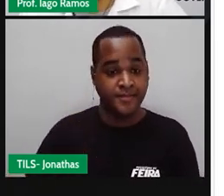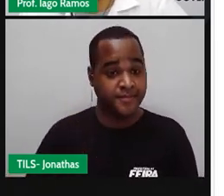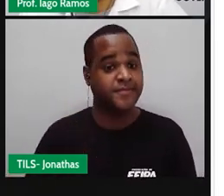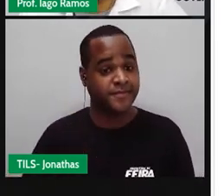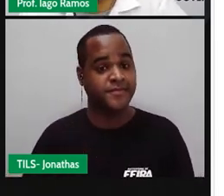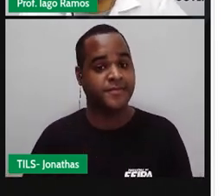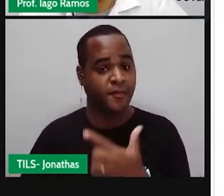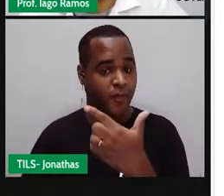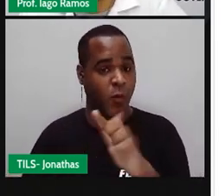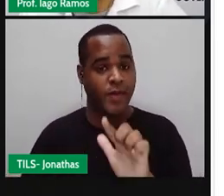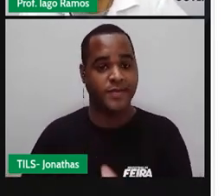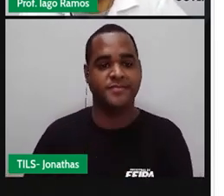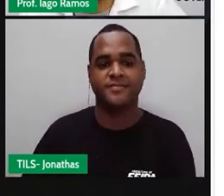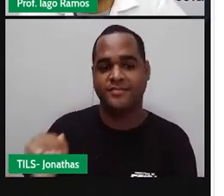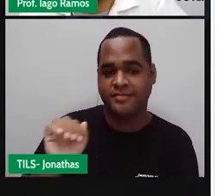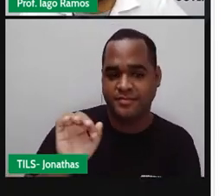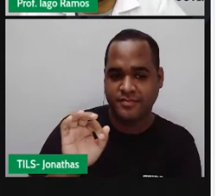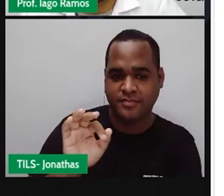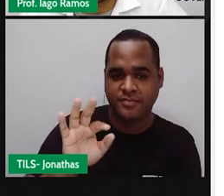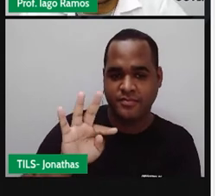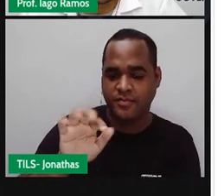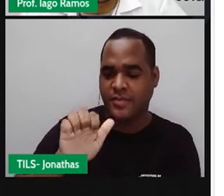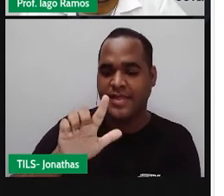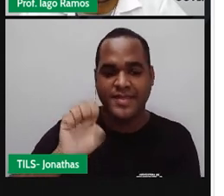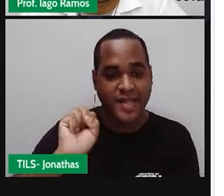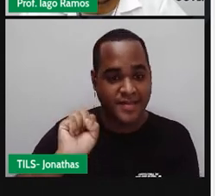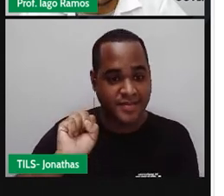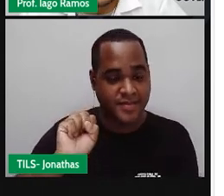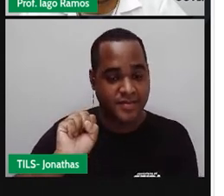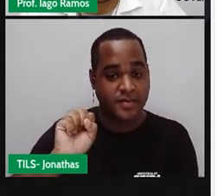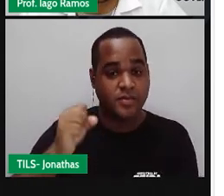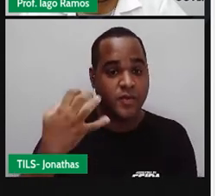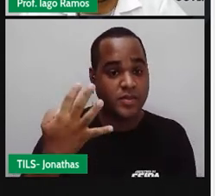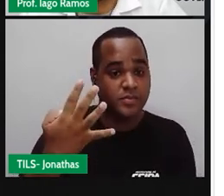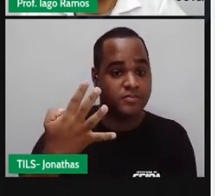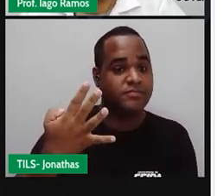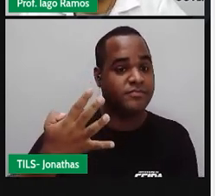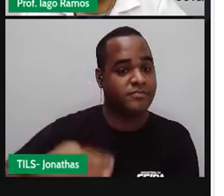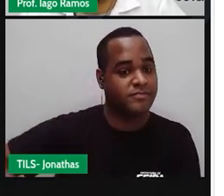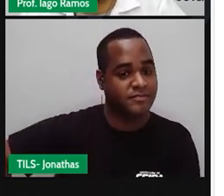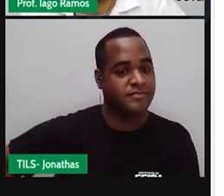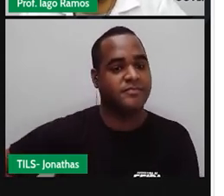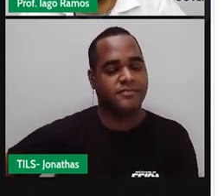E aí olha o número que aparece embaixo na fração de Tales 4